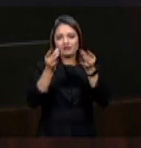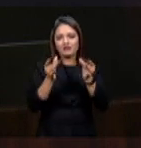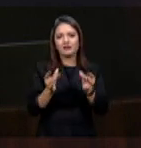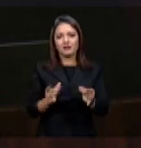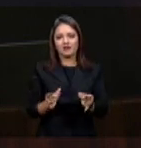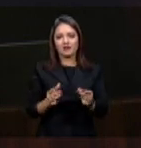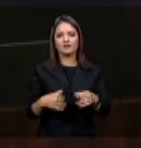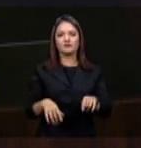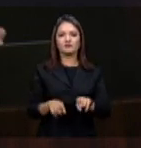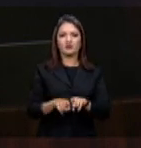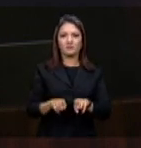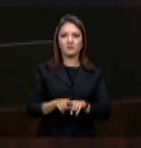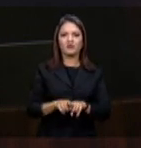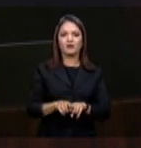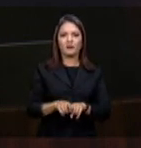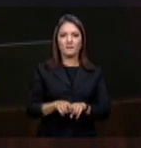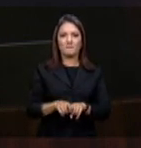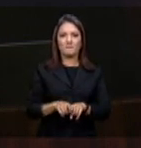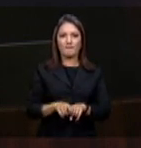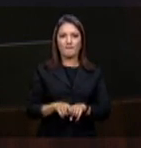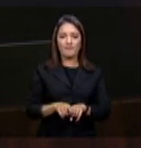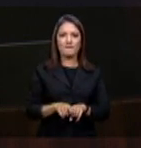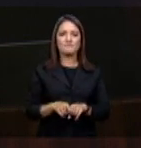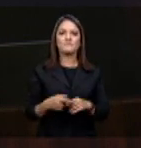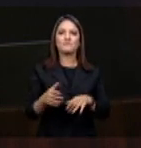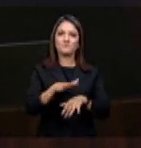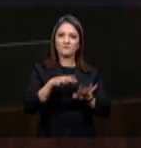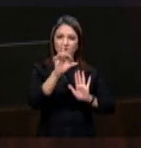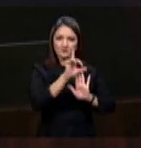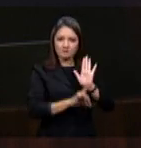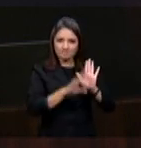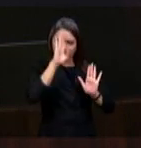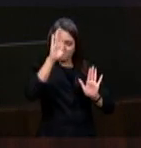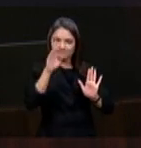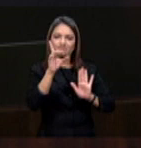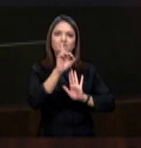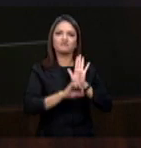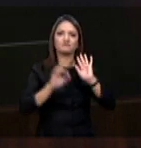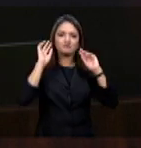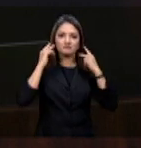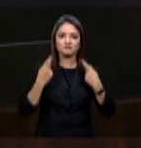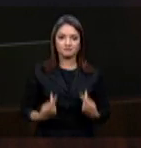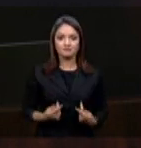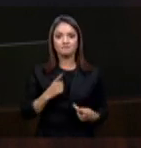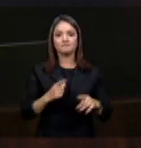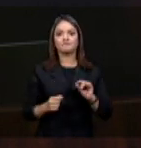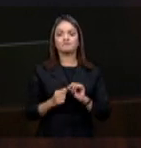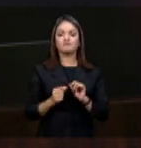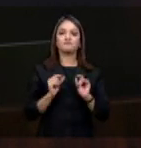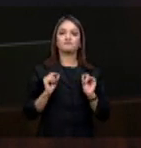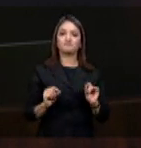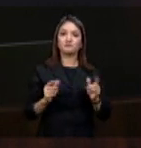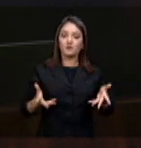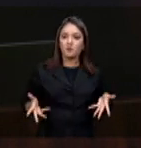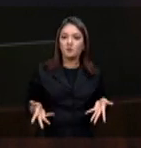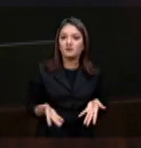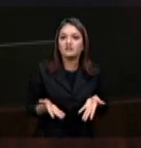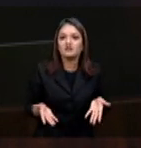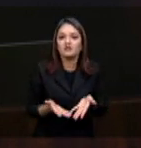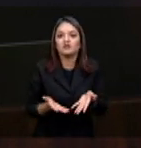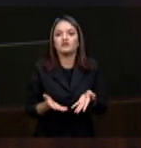plano inclusive do dos direitos fundamentais dos direitos humanos que vêm sendo implementadas como incentivos